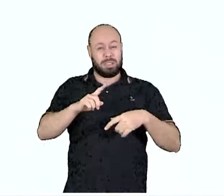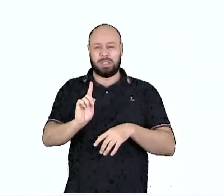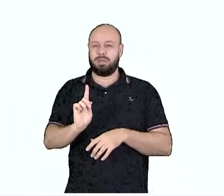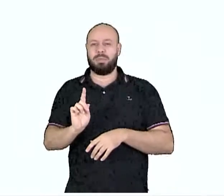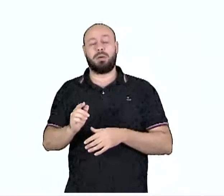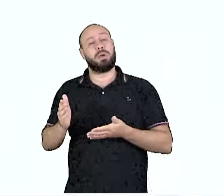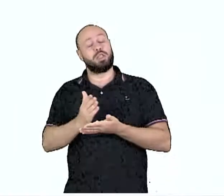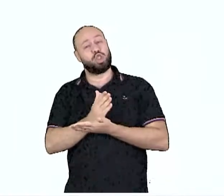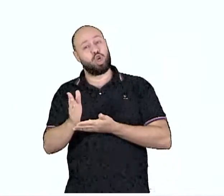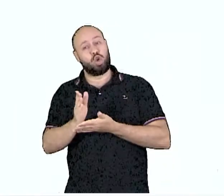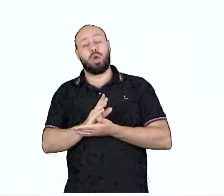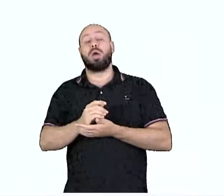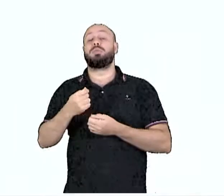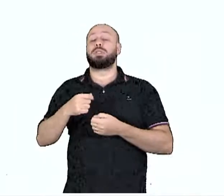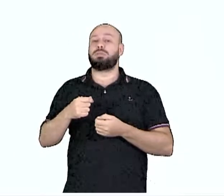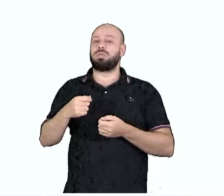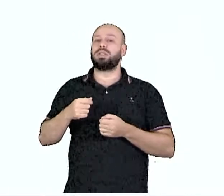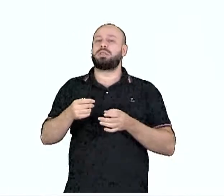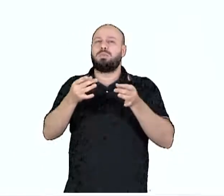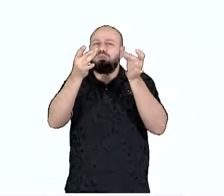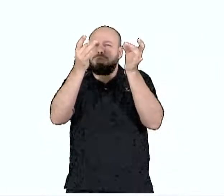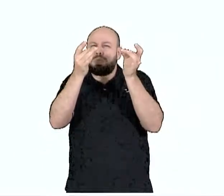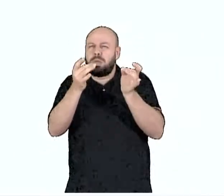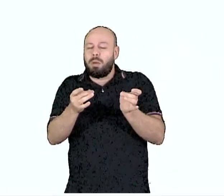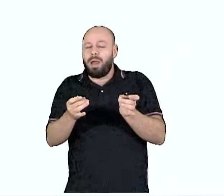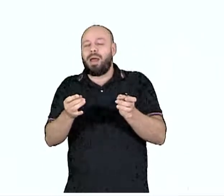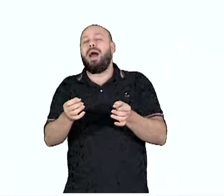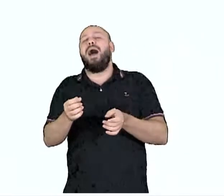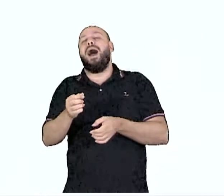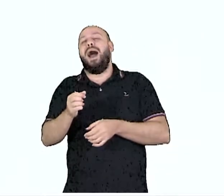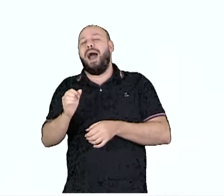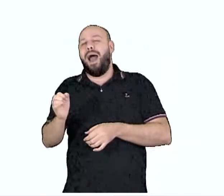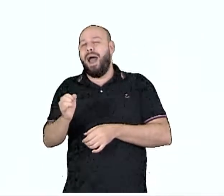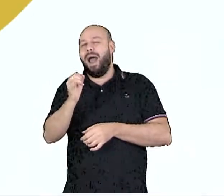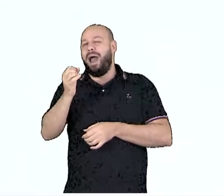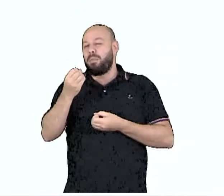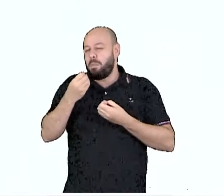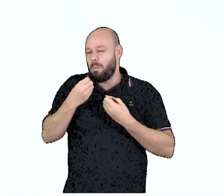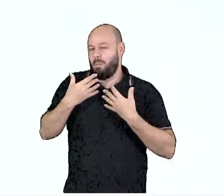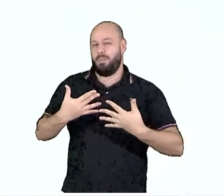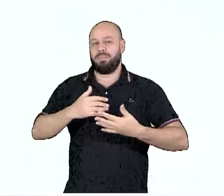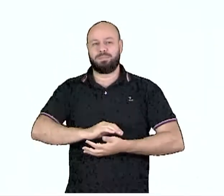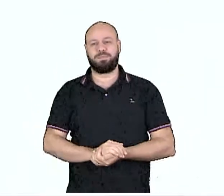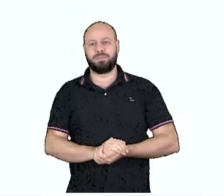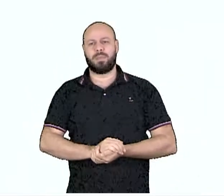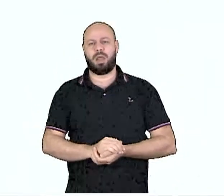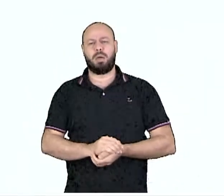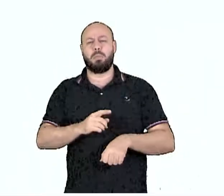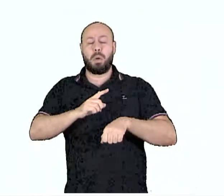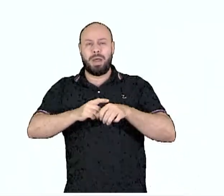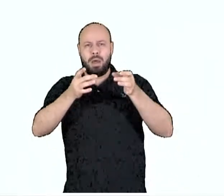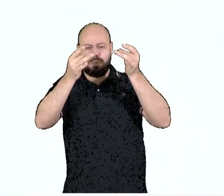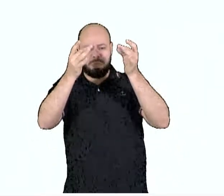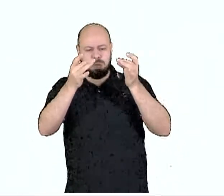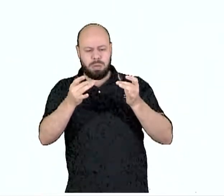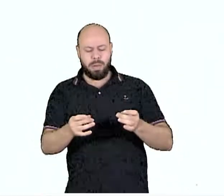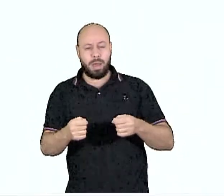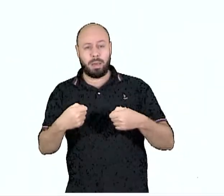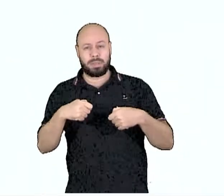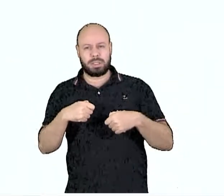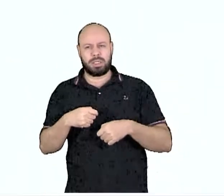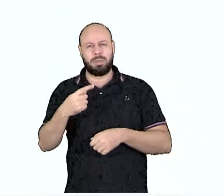os detalhes fazem toda a diferença. Durante a descrição é preciso lembrar que a